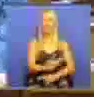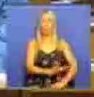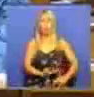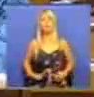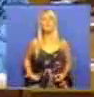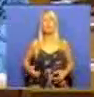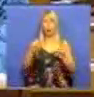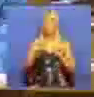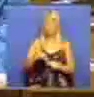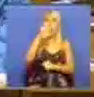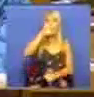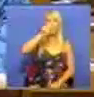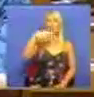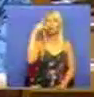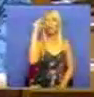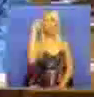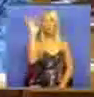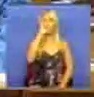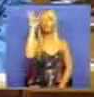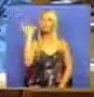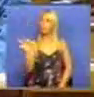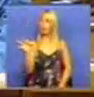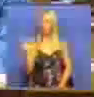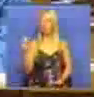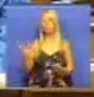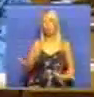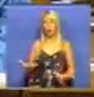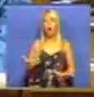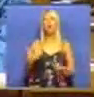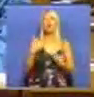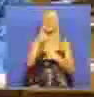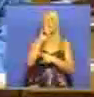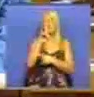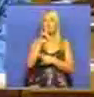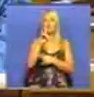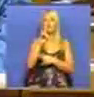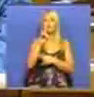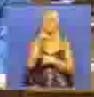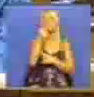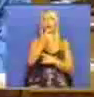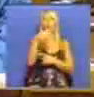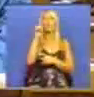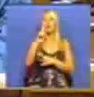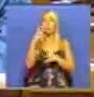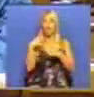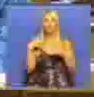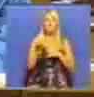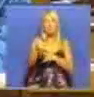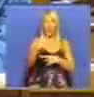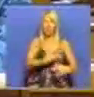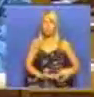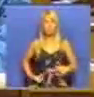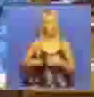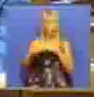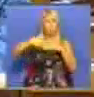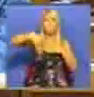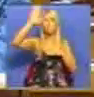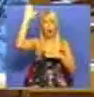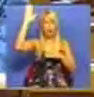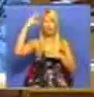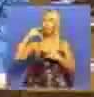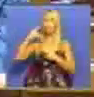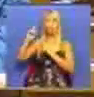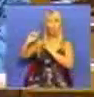nos 8,3% e que mais de 56 mil desempregados, desde que o